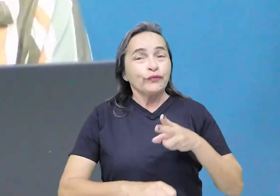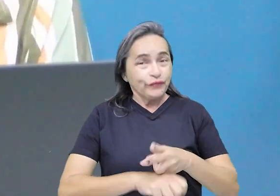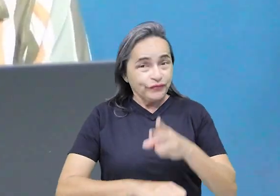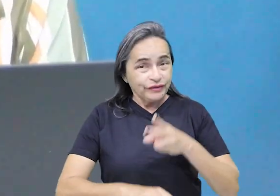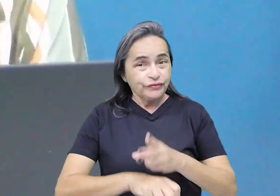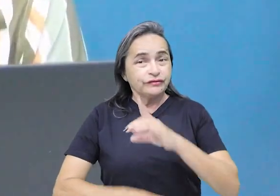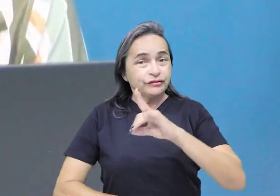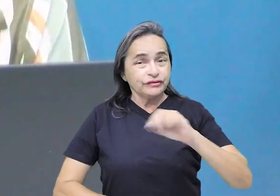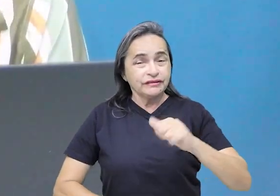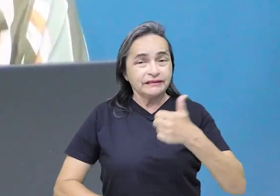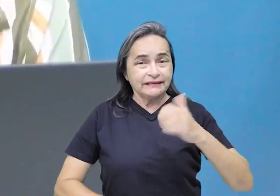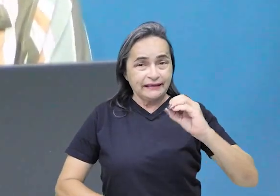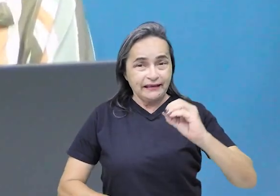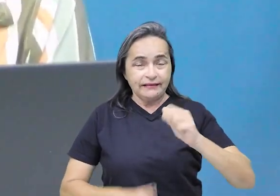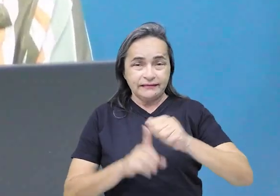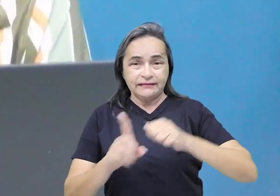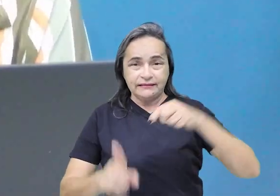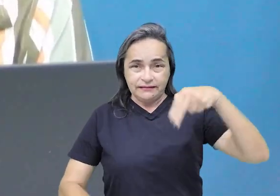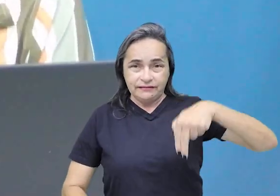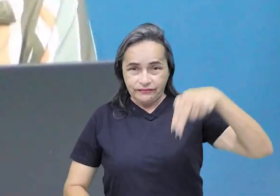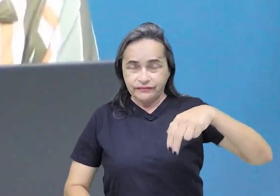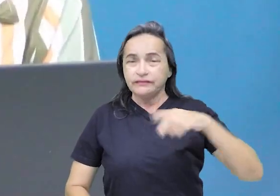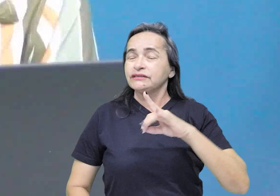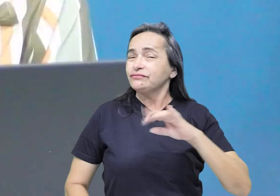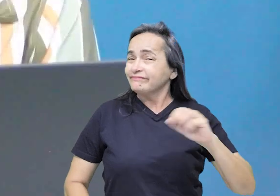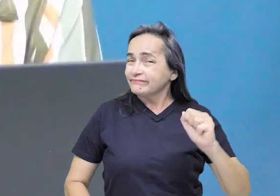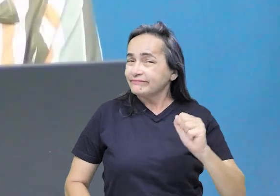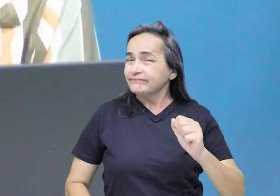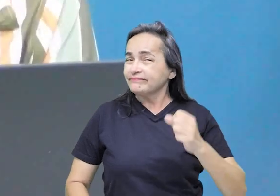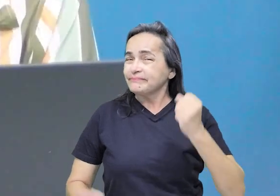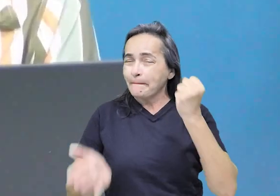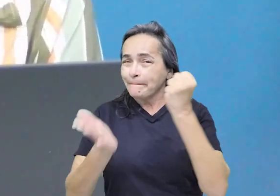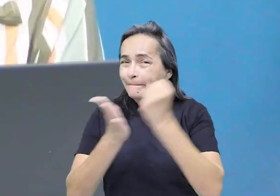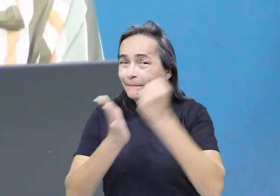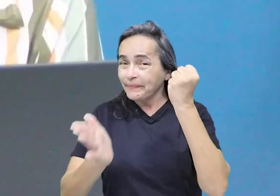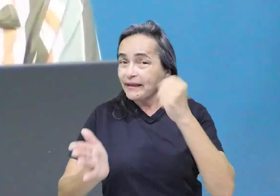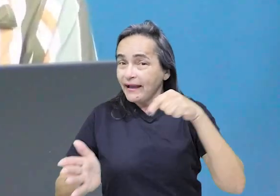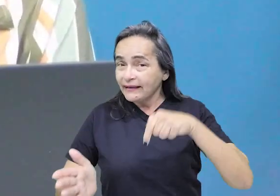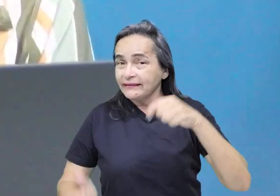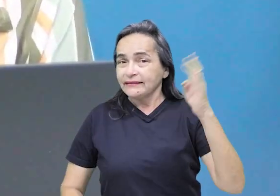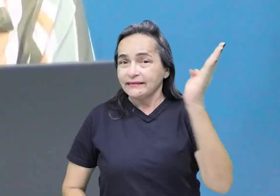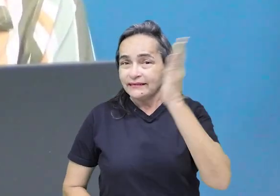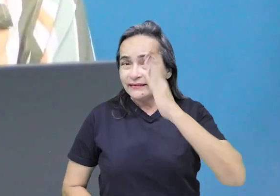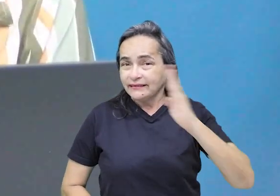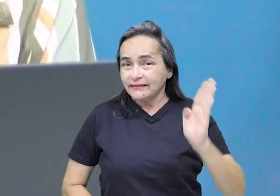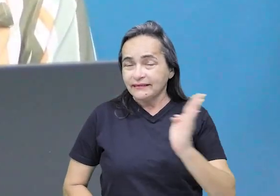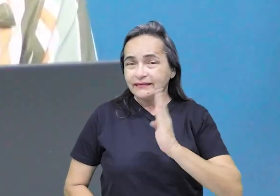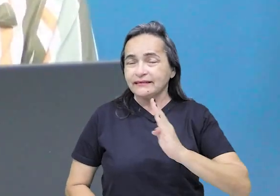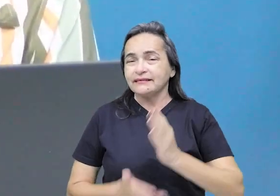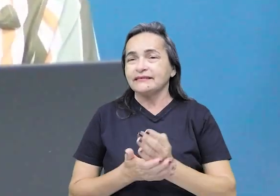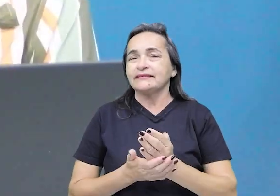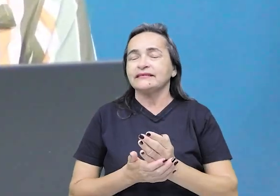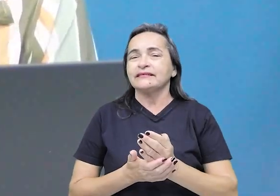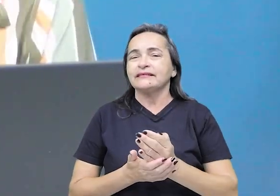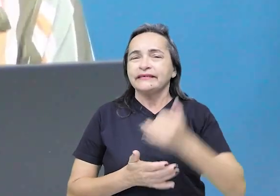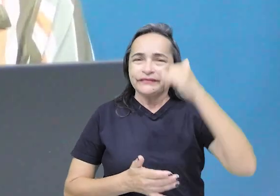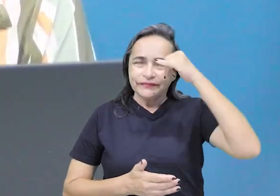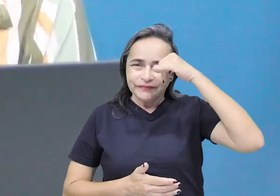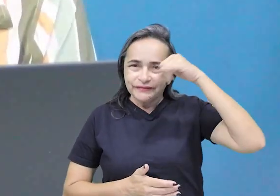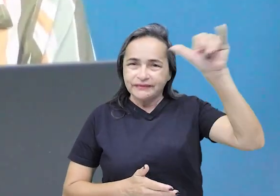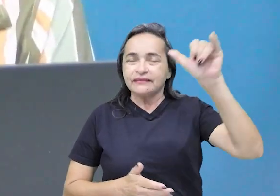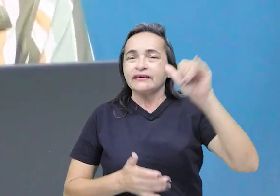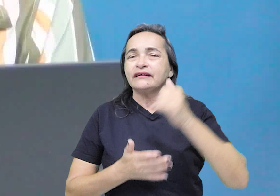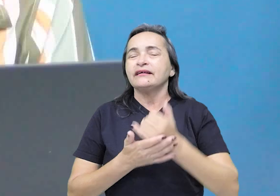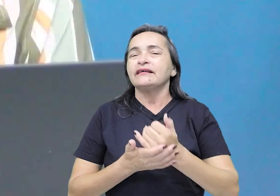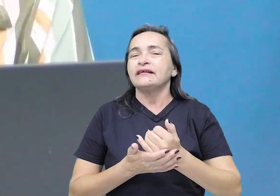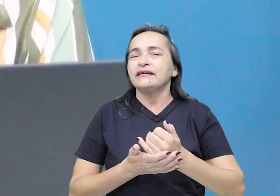dia 10 de novembro, dia em que se marca no Brasil a prevenção e